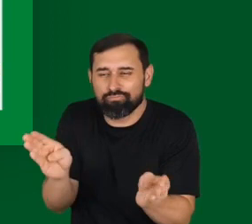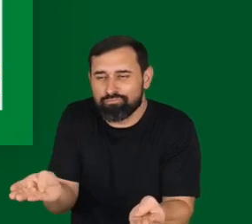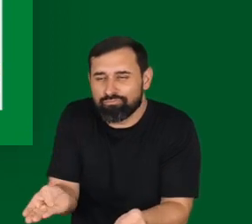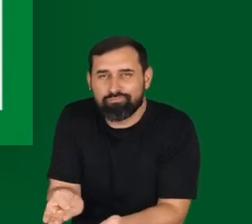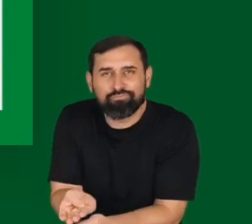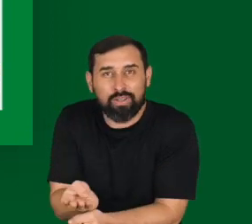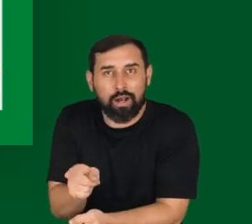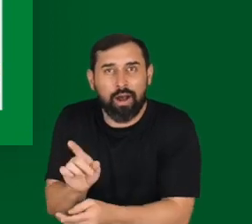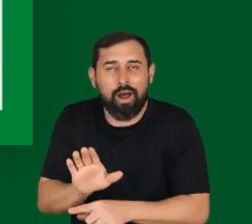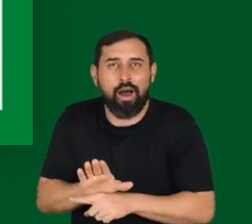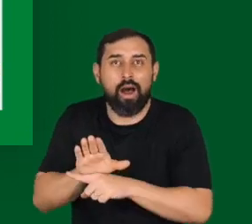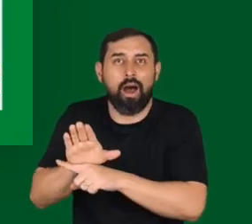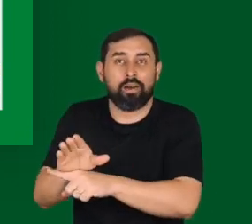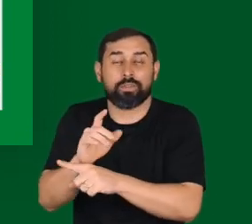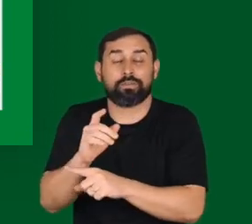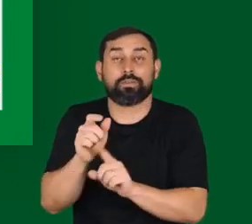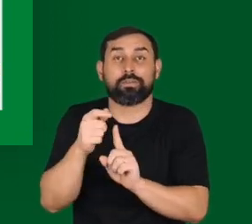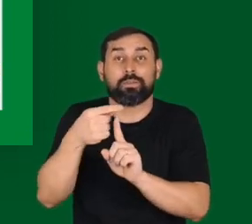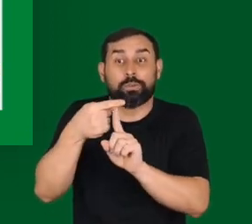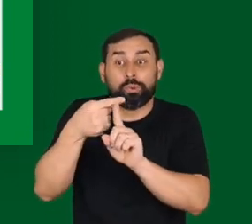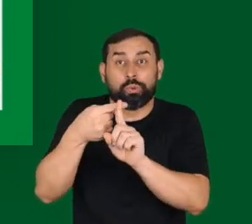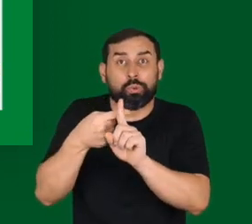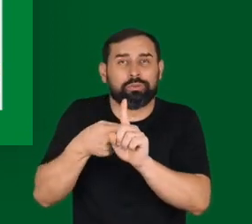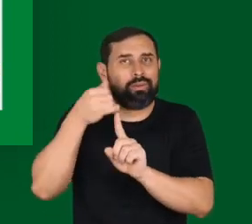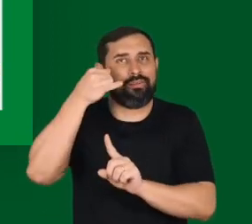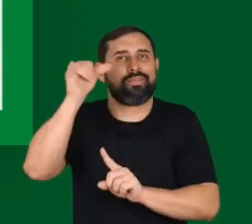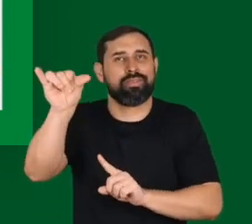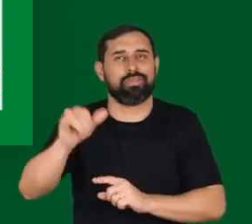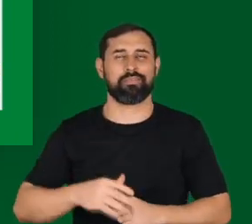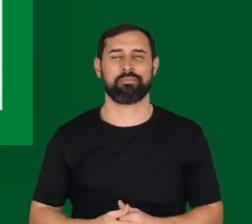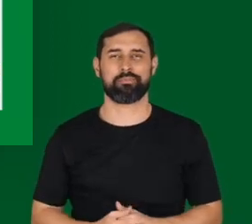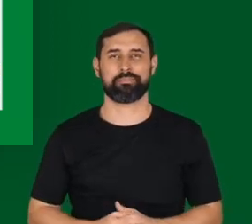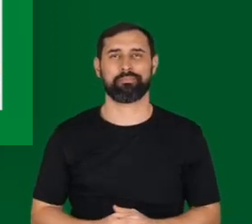tentar diminuir esse risco de hipotermia.